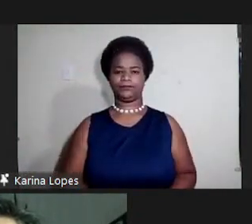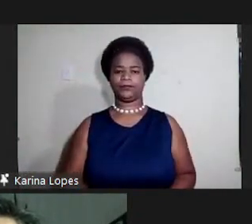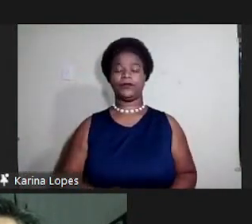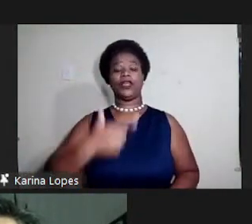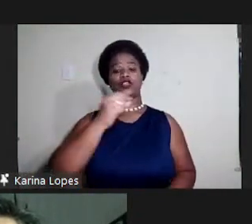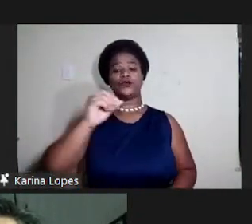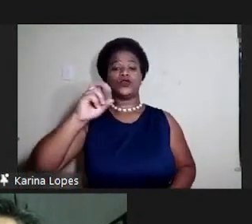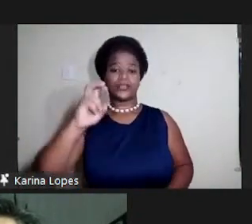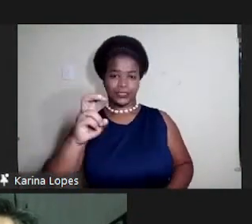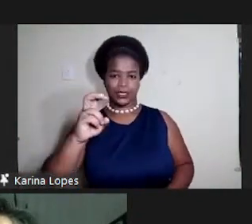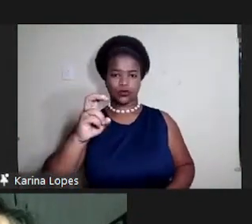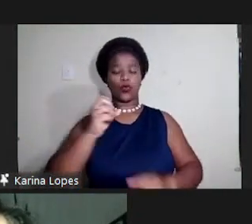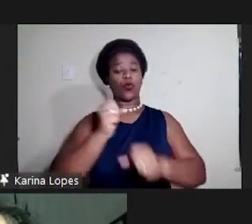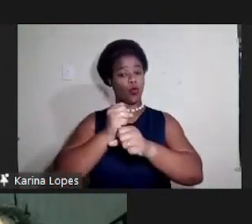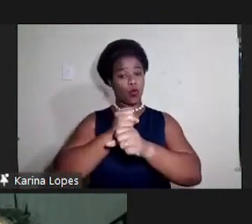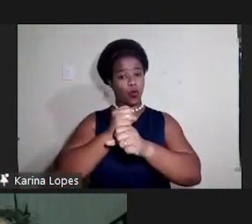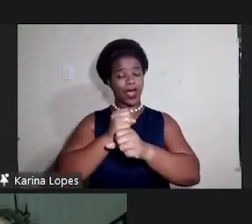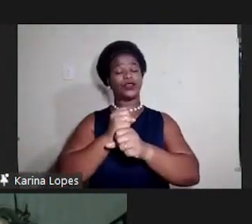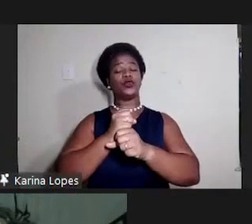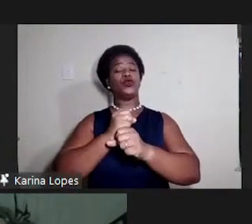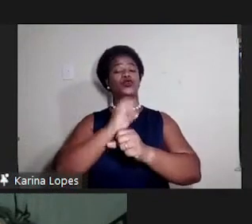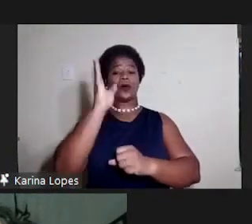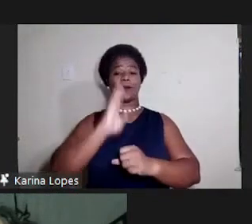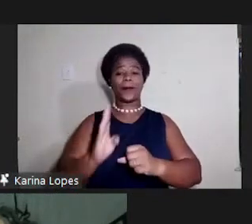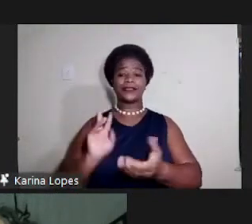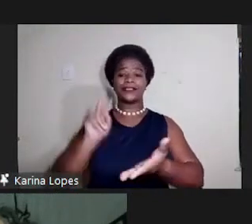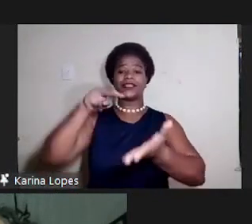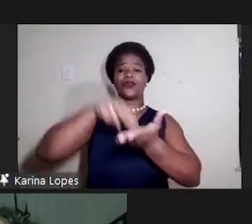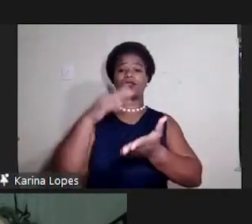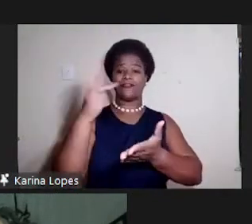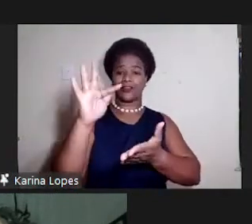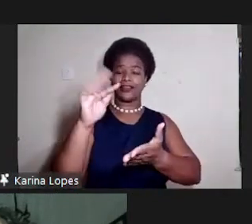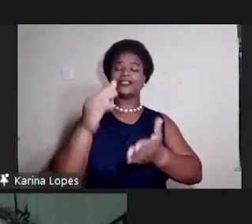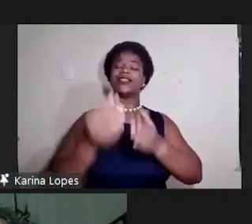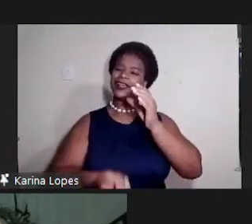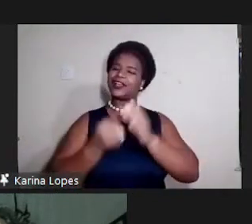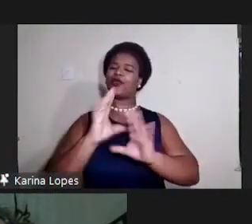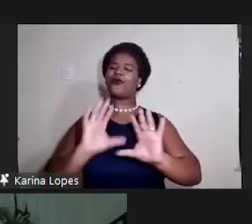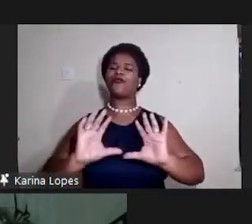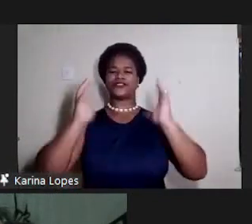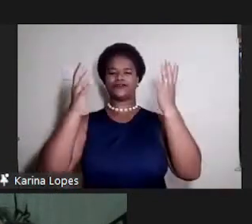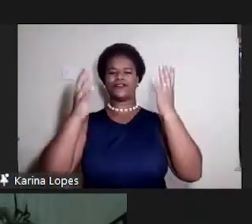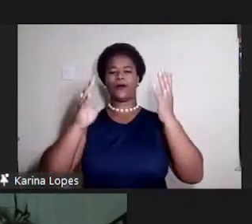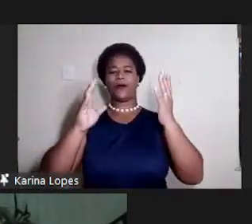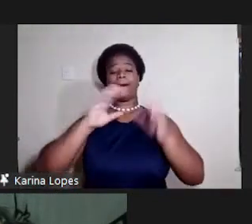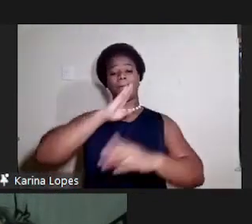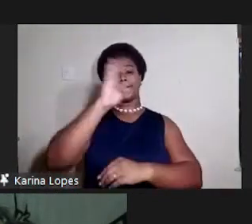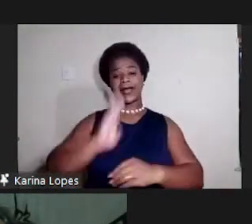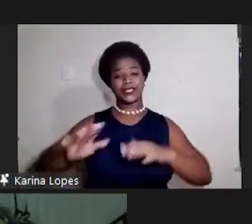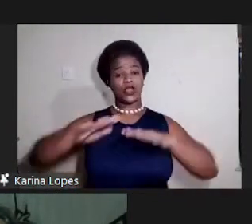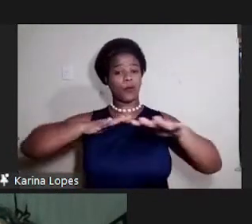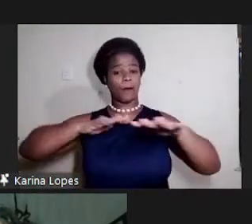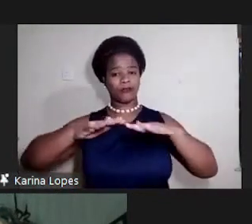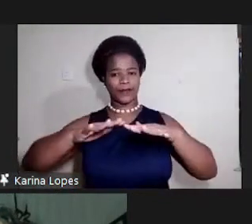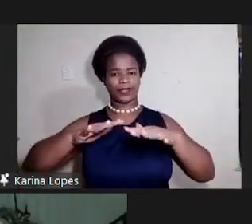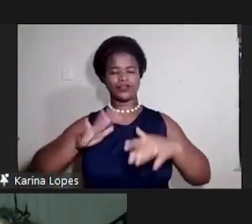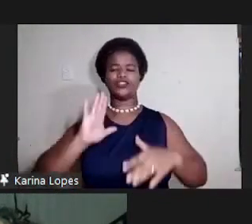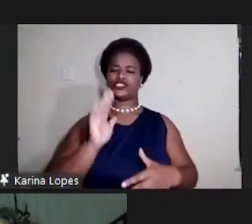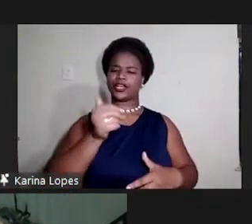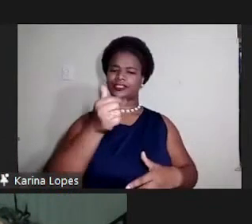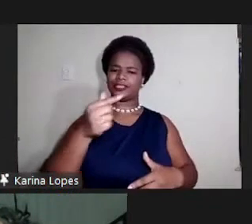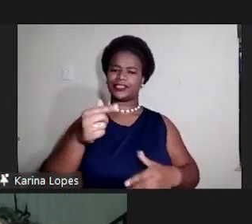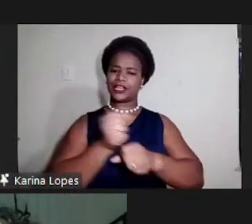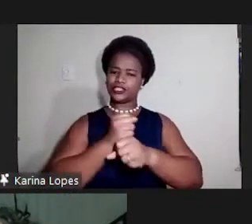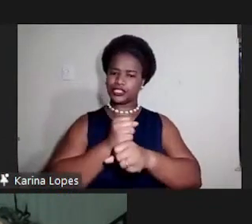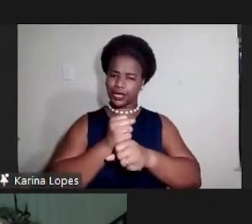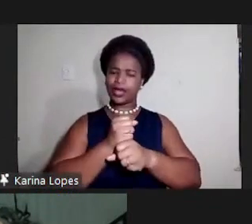na França, criou o Festival Brasil em Movimento. Há 17 anos, o festival é a vitrine para filmes documentários